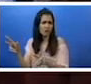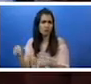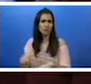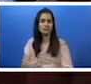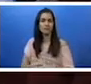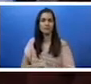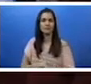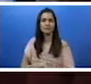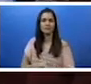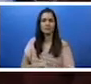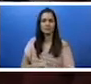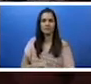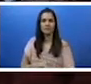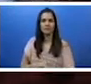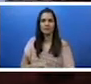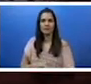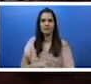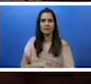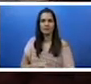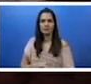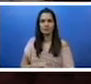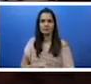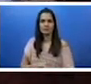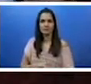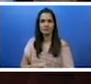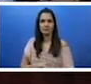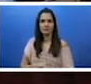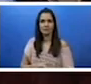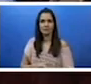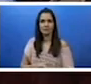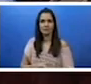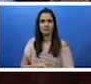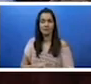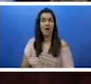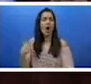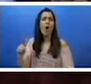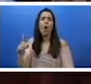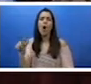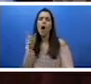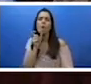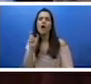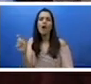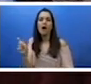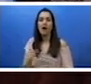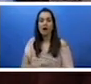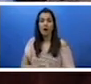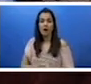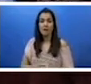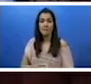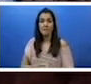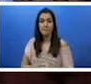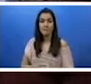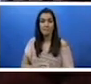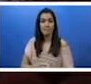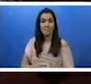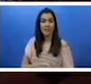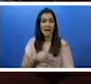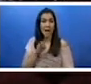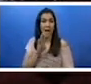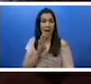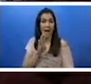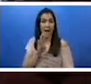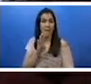balão e barco. Muito fácil este. E qual é a outra palavra que começa com B? Só que não é